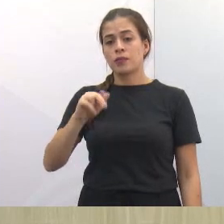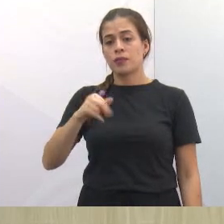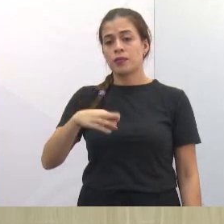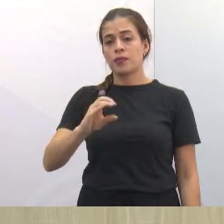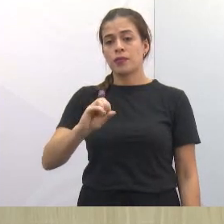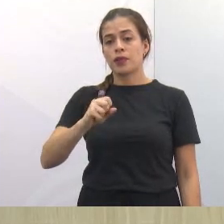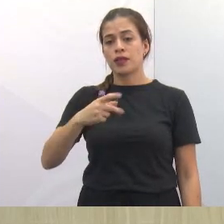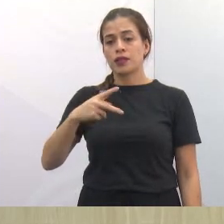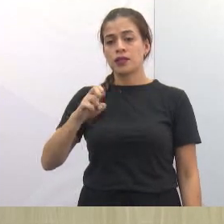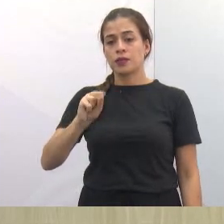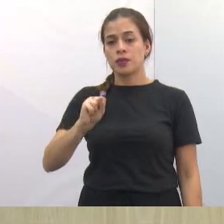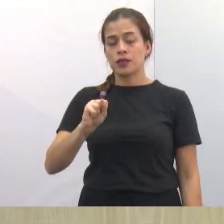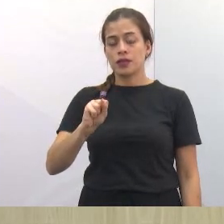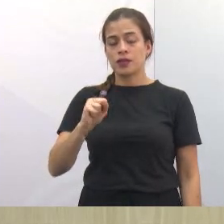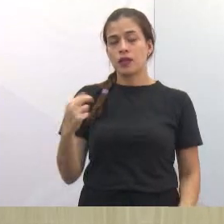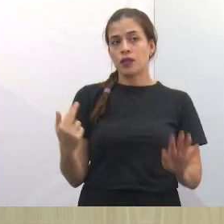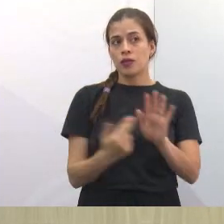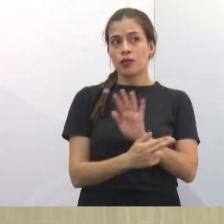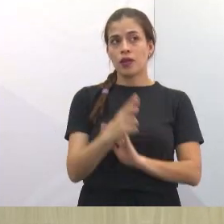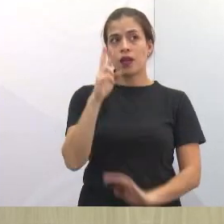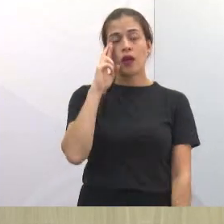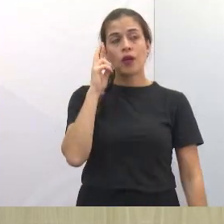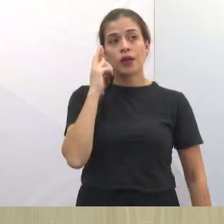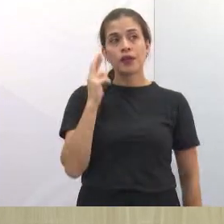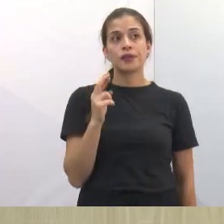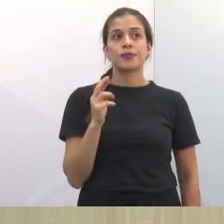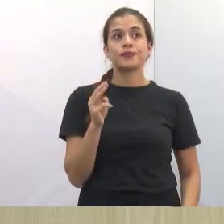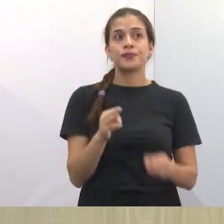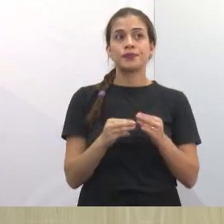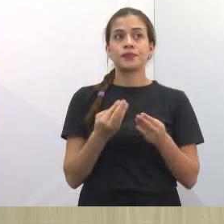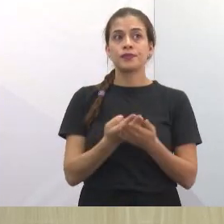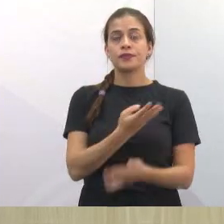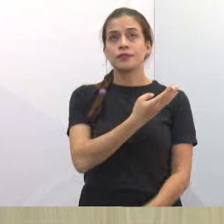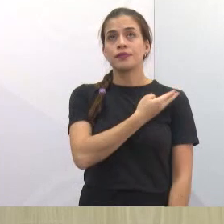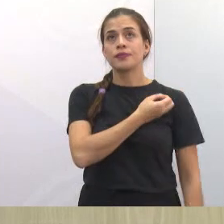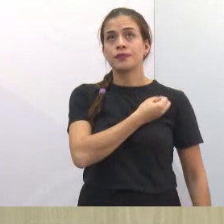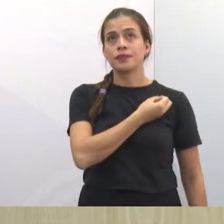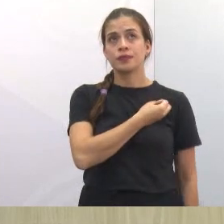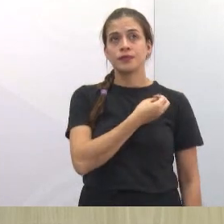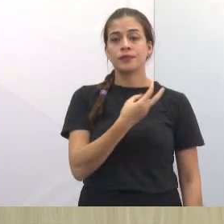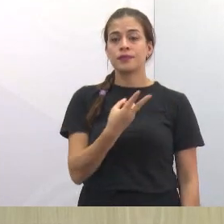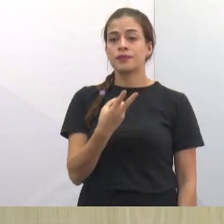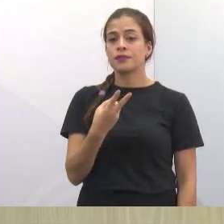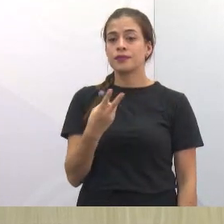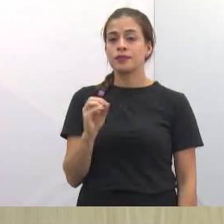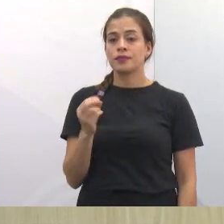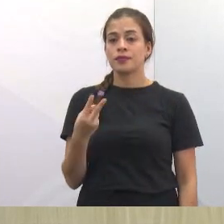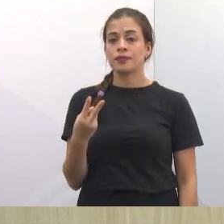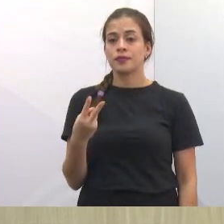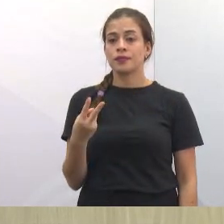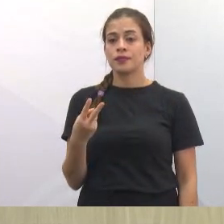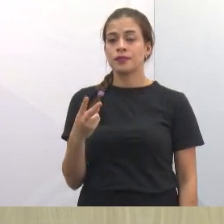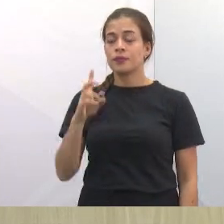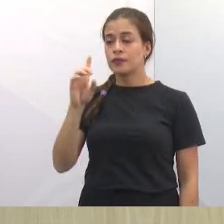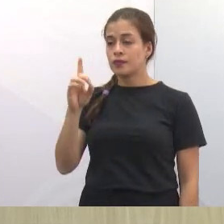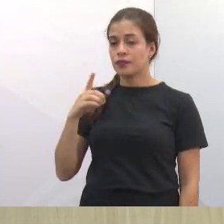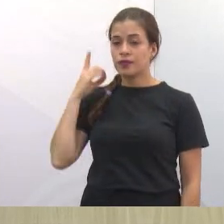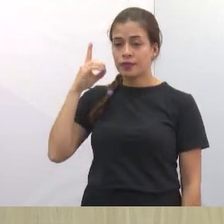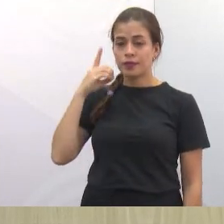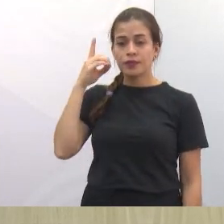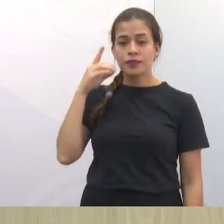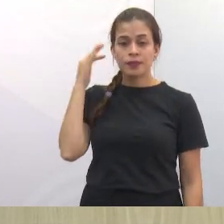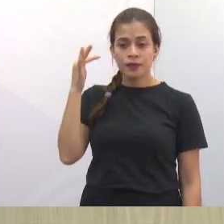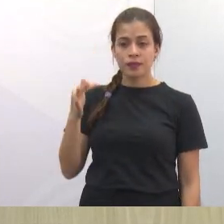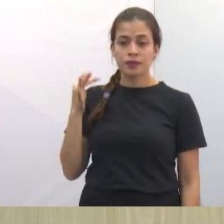Autoria, vereador Roninha. Requerimento 202 ao deputado federal Rodrigo